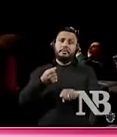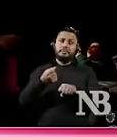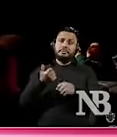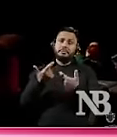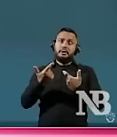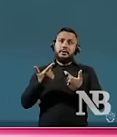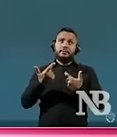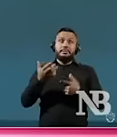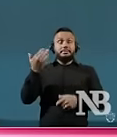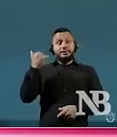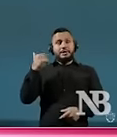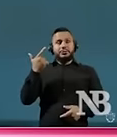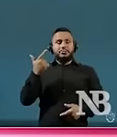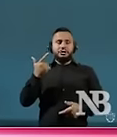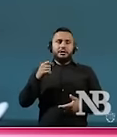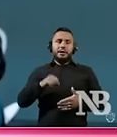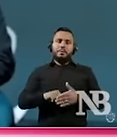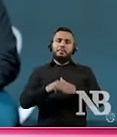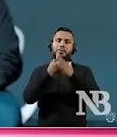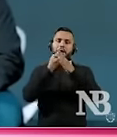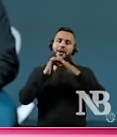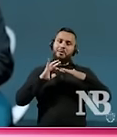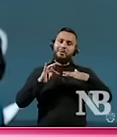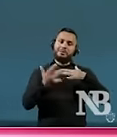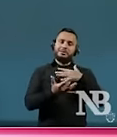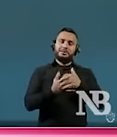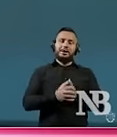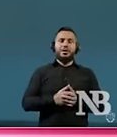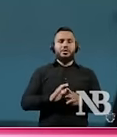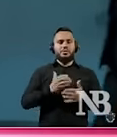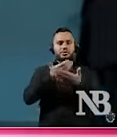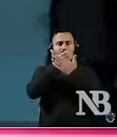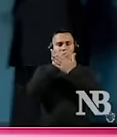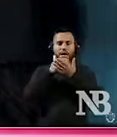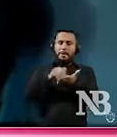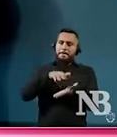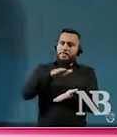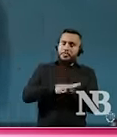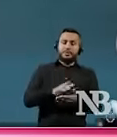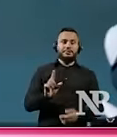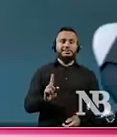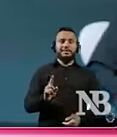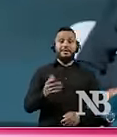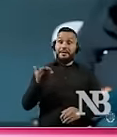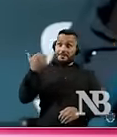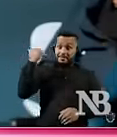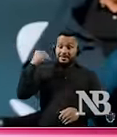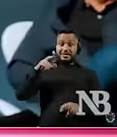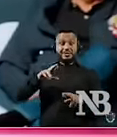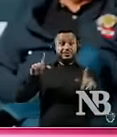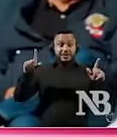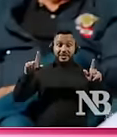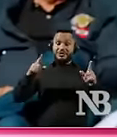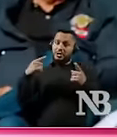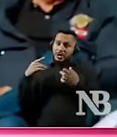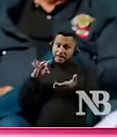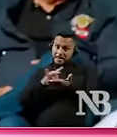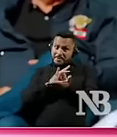na época não tinha, né? De bloqueio de redes, de censurar, de multa, não. Nessa época, era